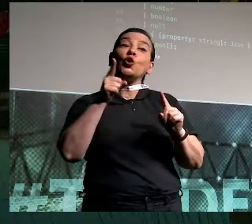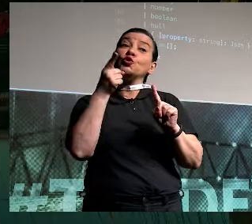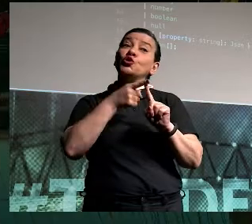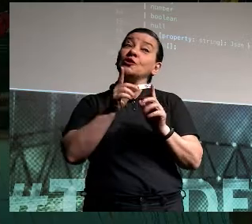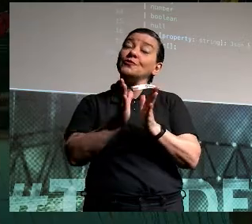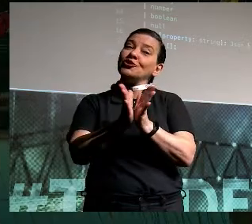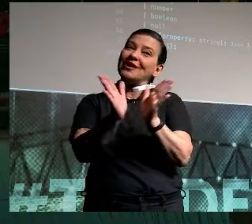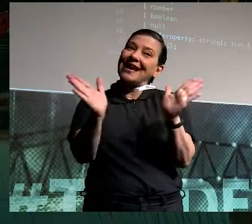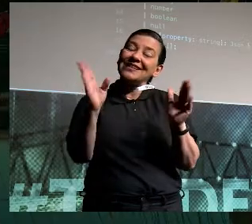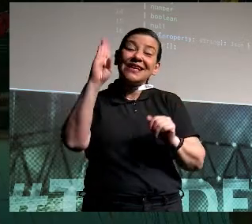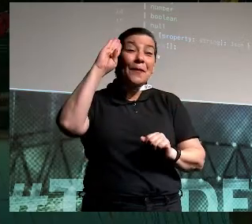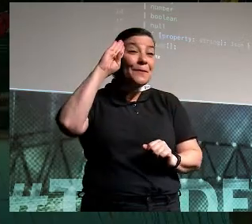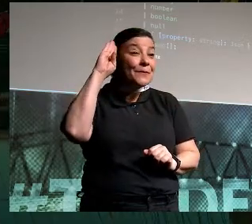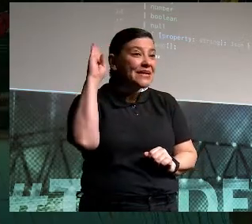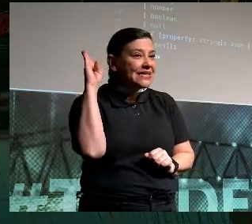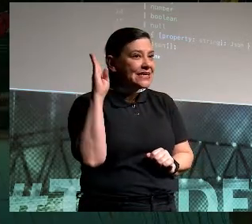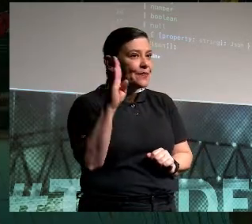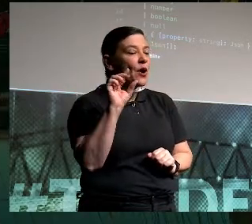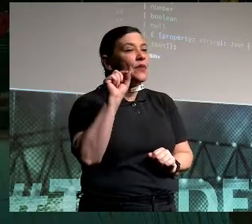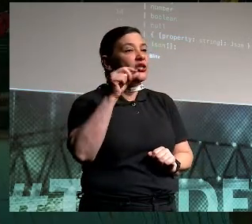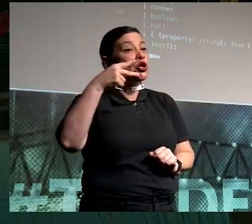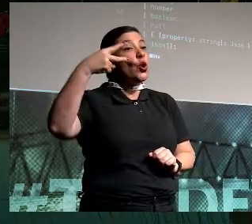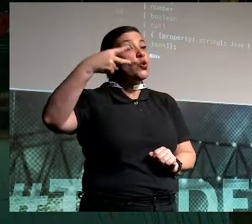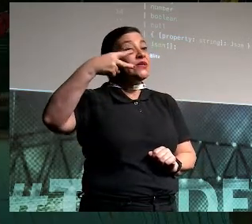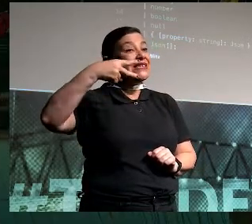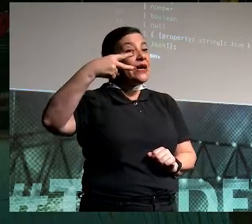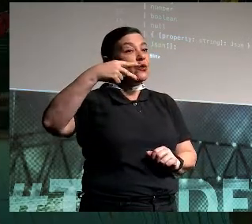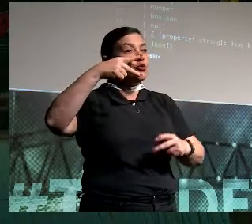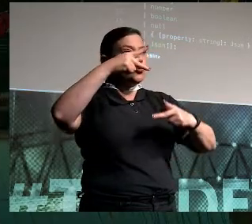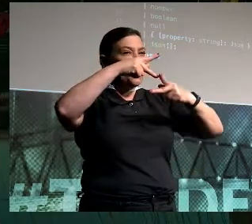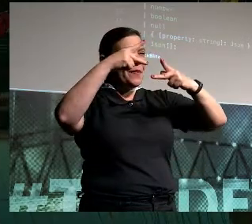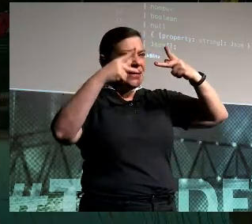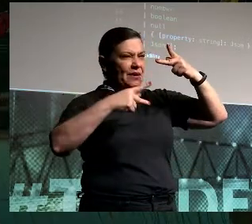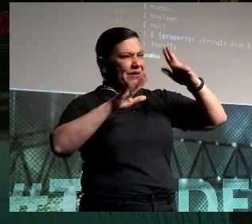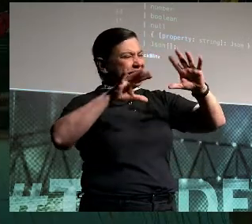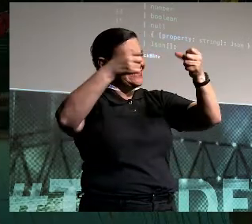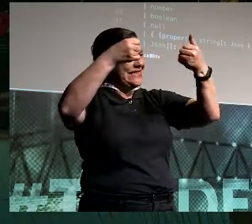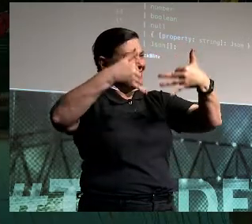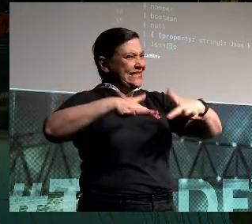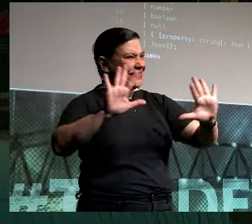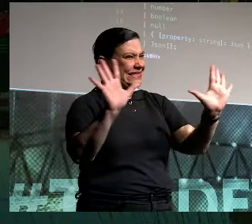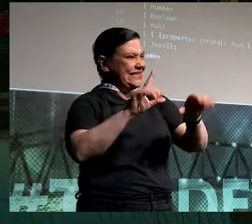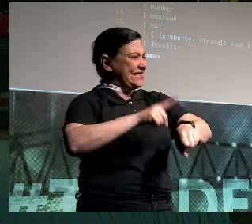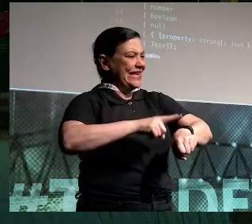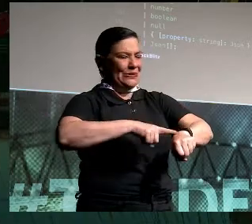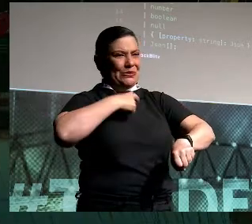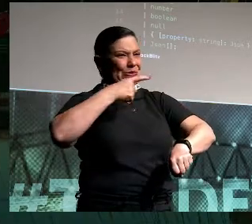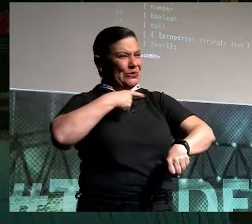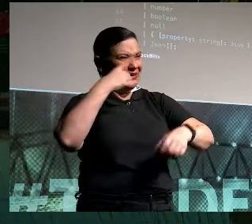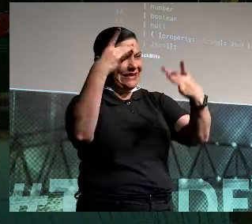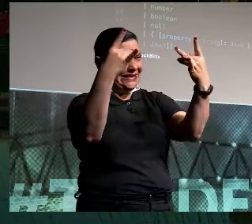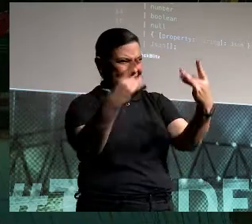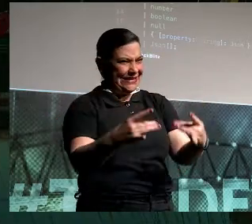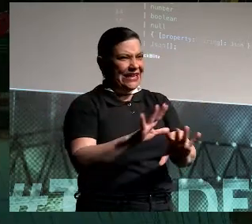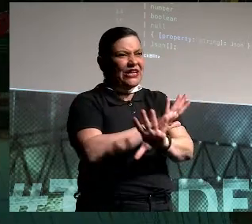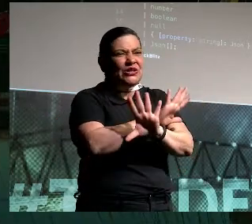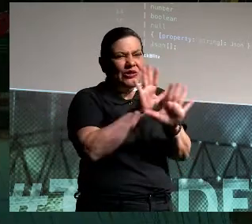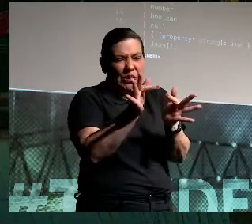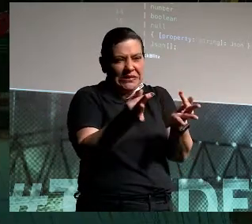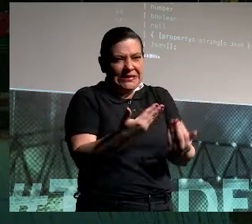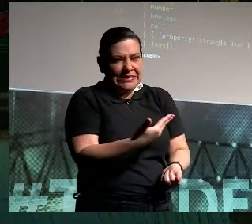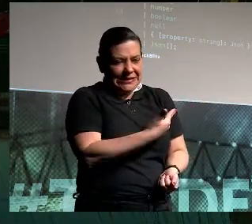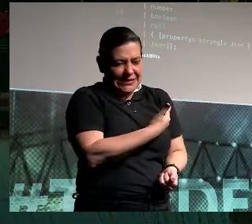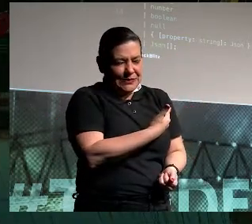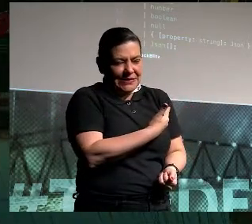genéricos, principalmente quando for o segundo parâmetro em diante. Eu não vou entrar no detalhe do porquê dar esse erro, porque não dá tempo agora, só deixando um warning, isso